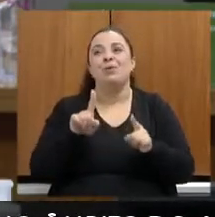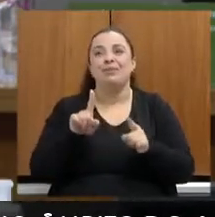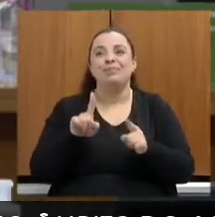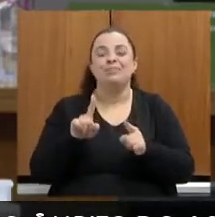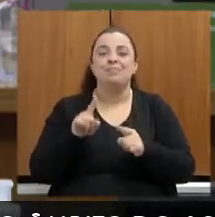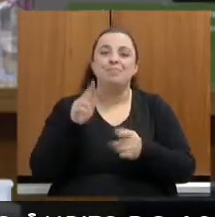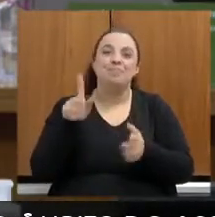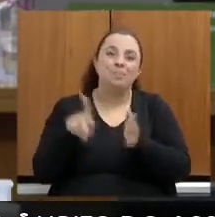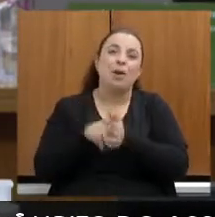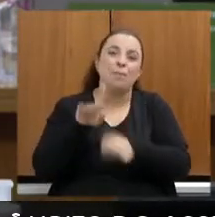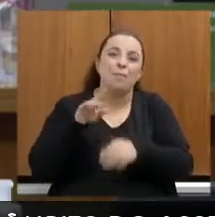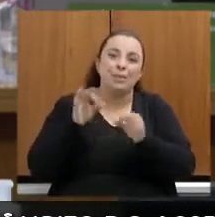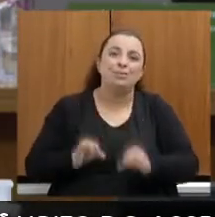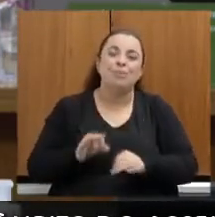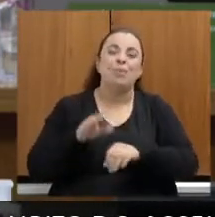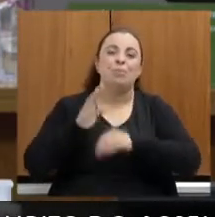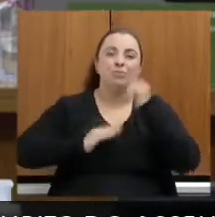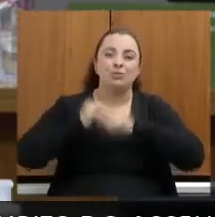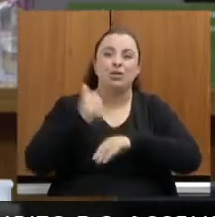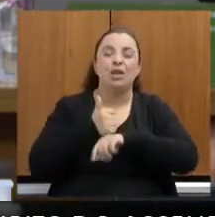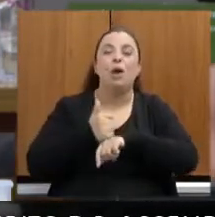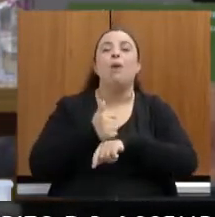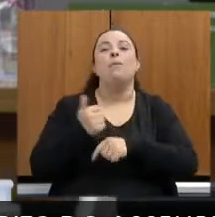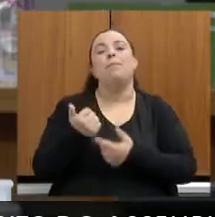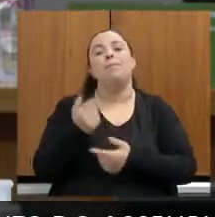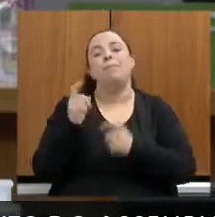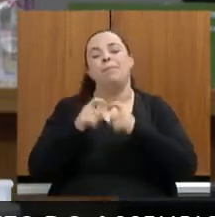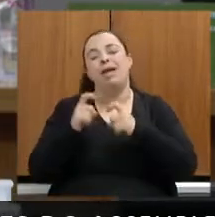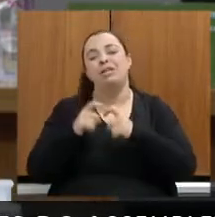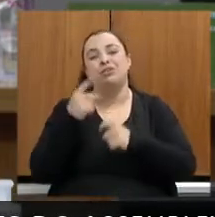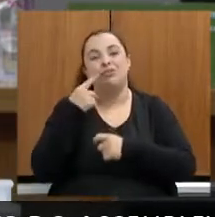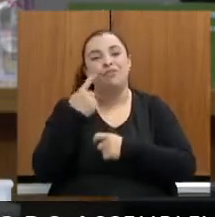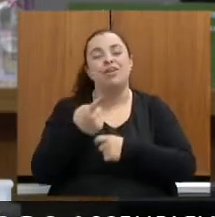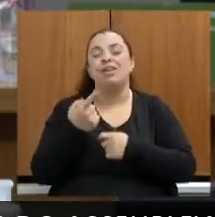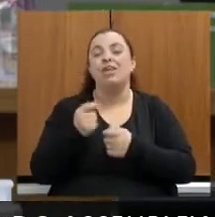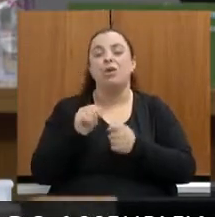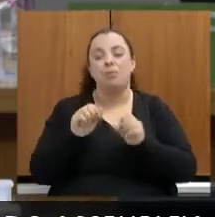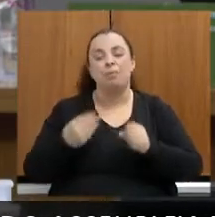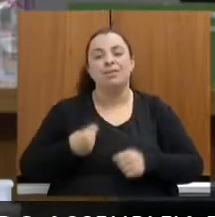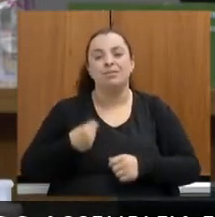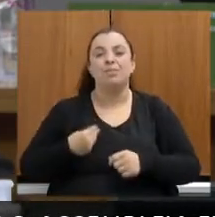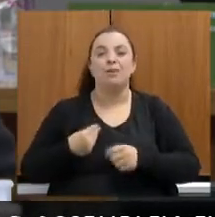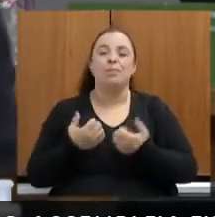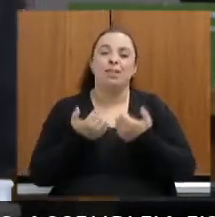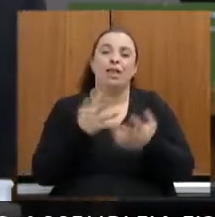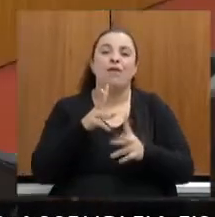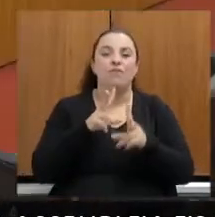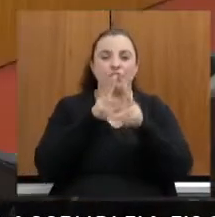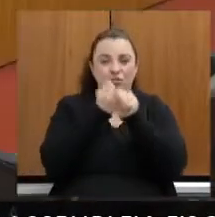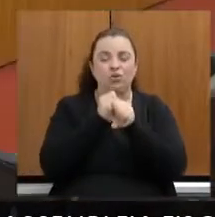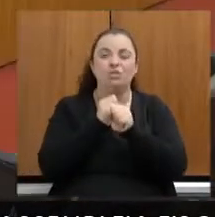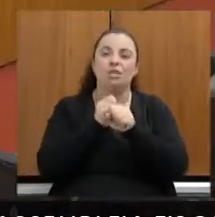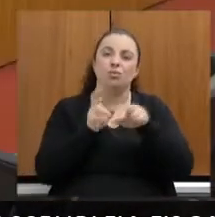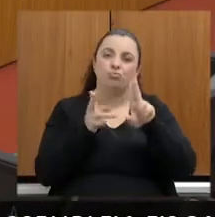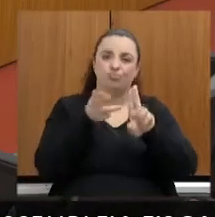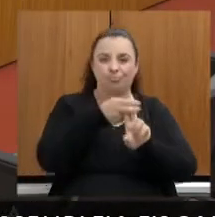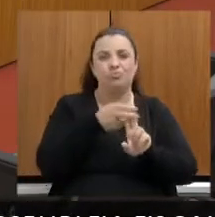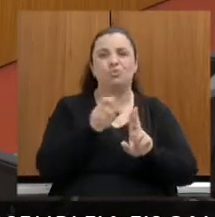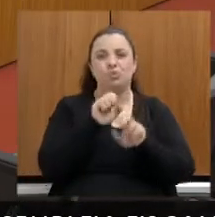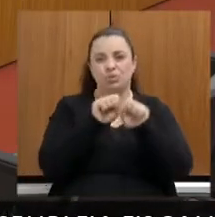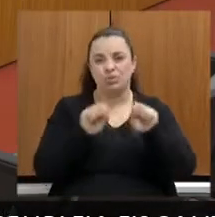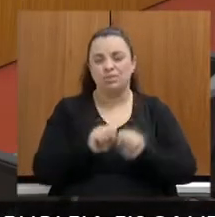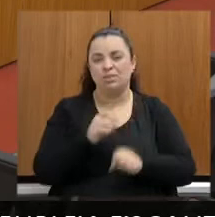pouquinho dessa mudança e do fortalecimento do sistema mas muito obrigada É sempre um prazer estar aqui com vocês Oi Oi tudo bem